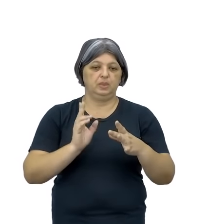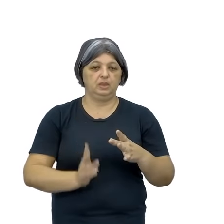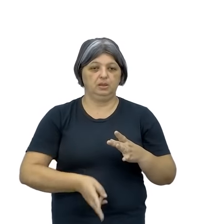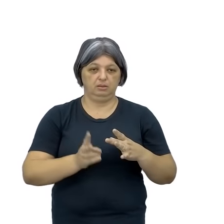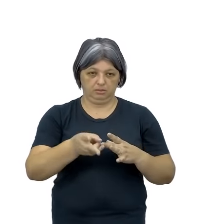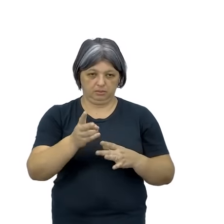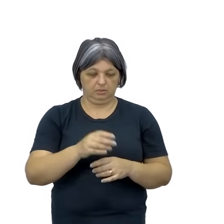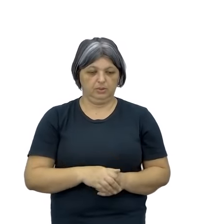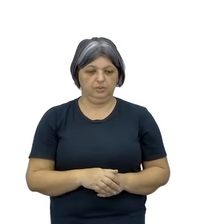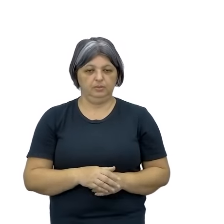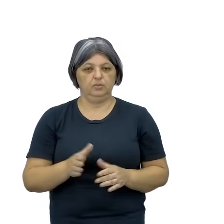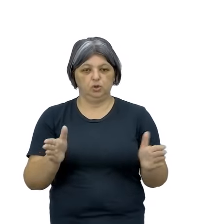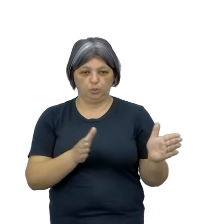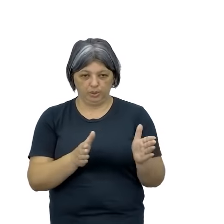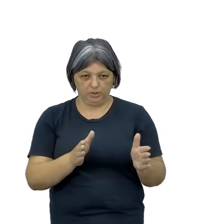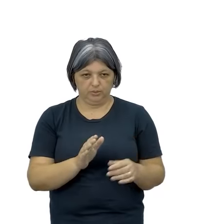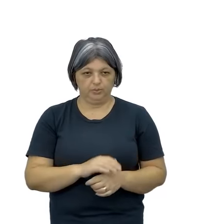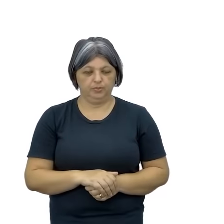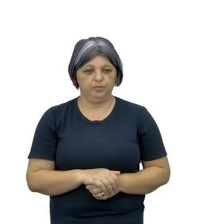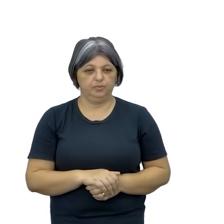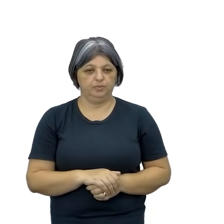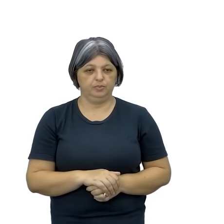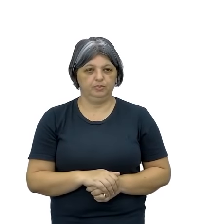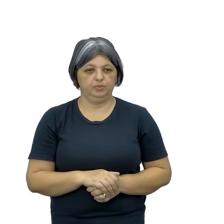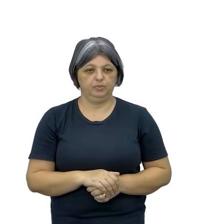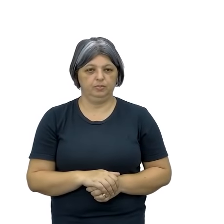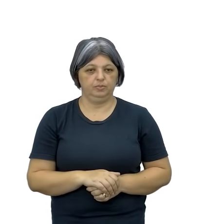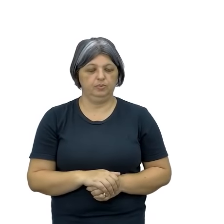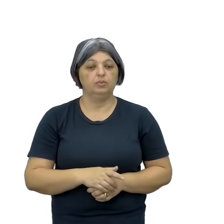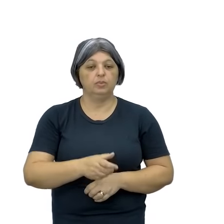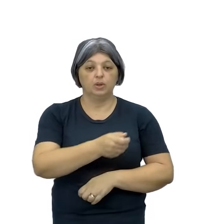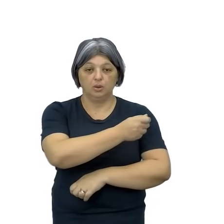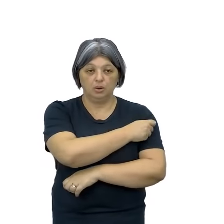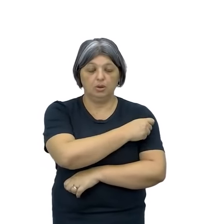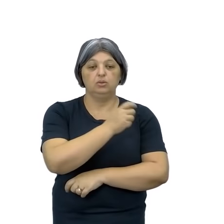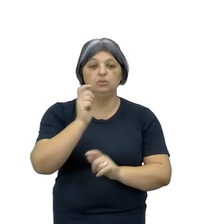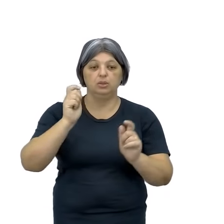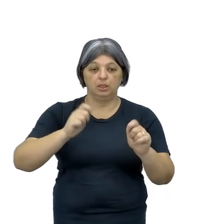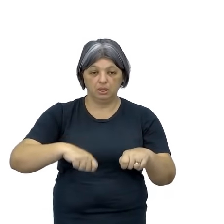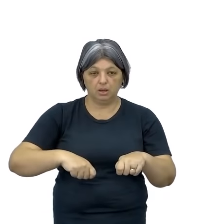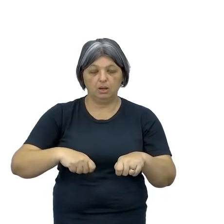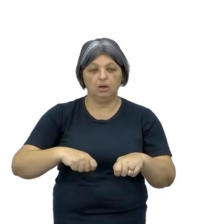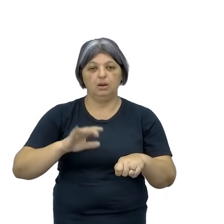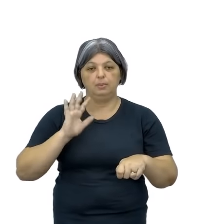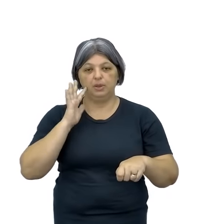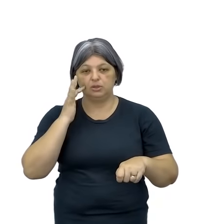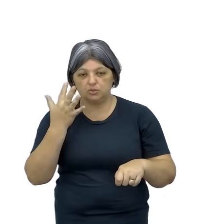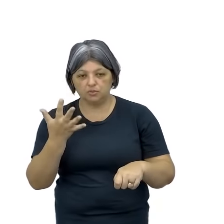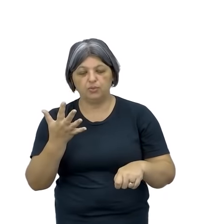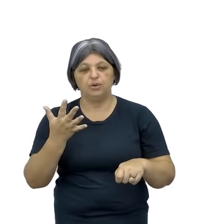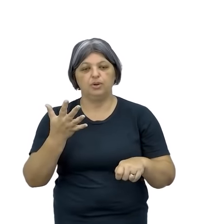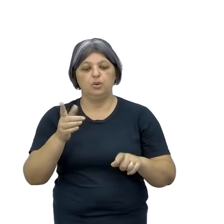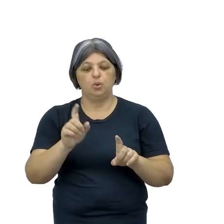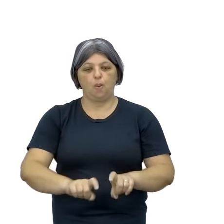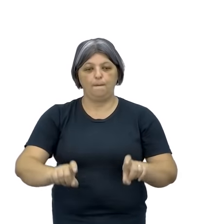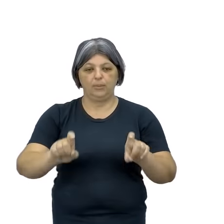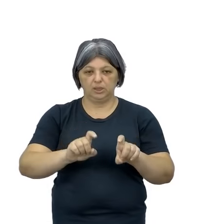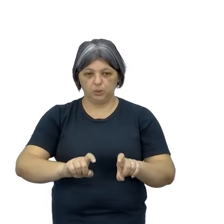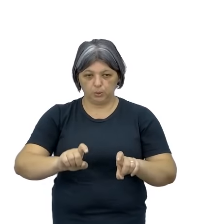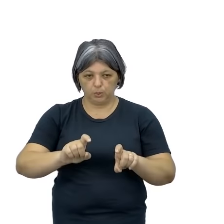periodicamente, em que o estudante pode resolver por computador, smartphone, pode